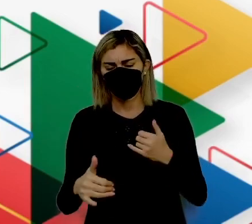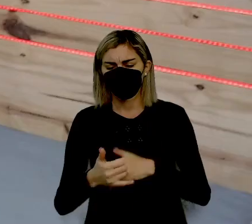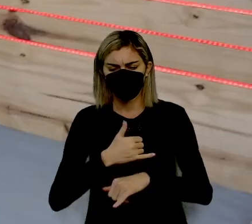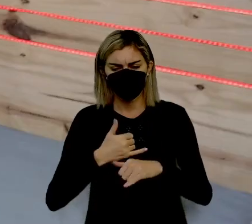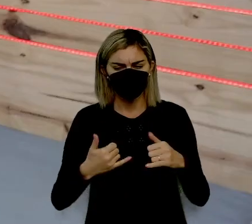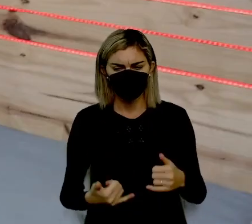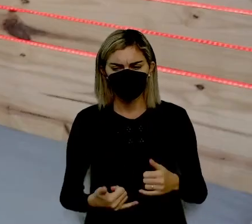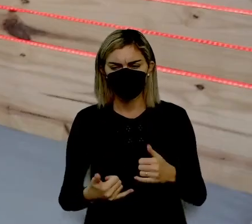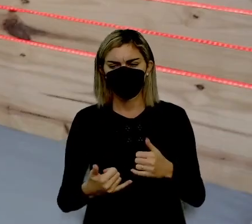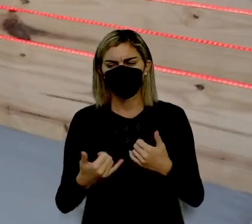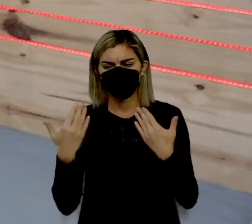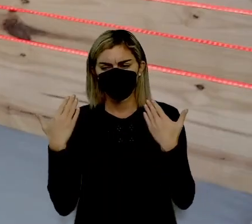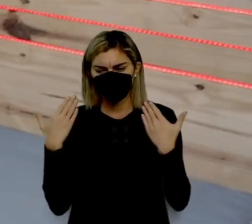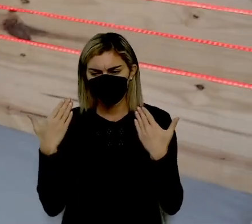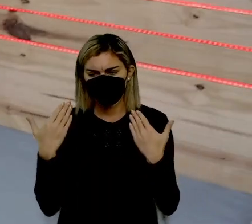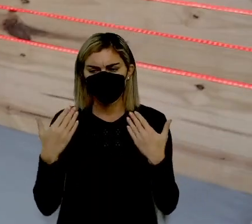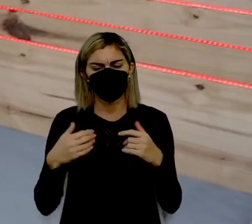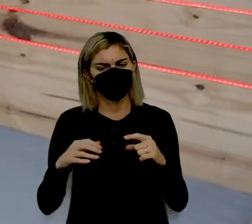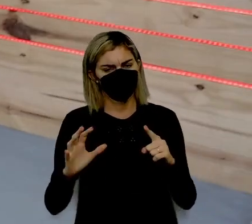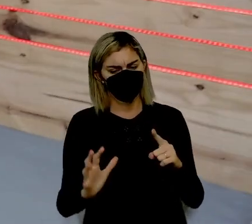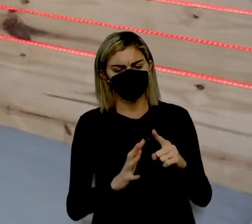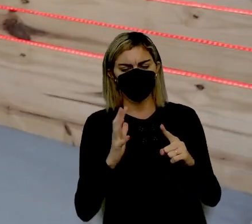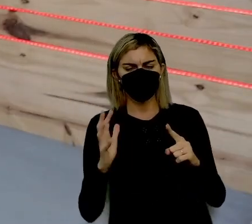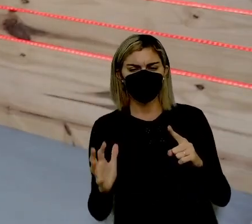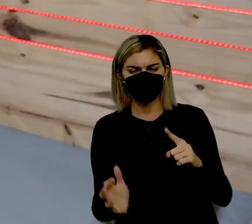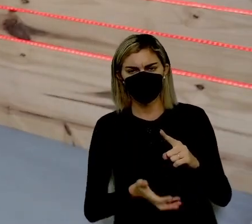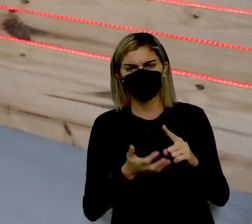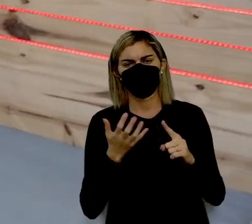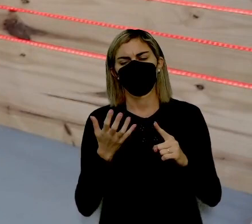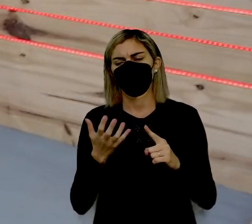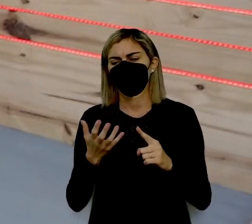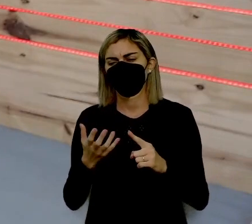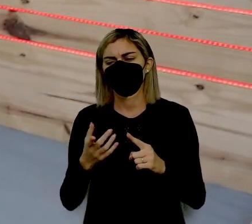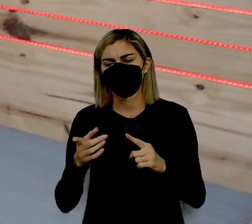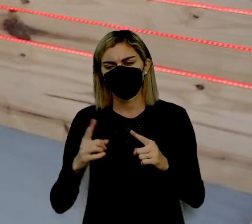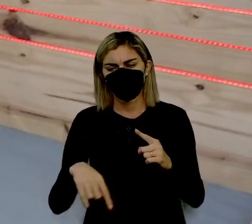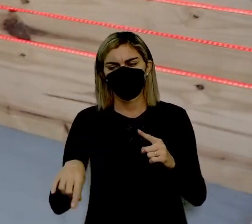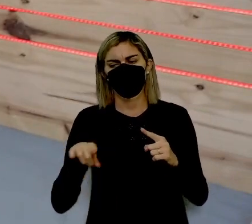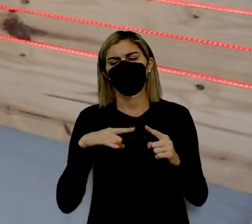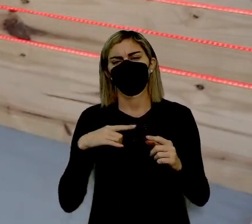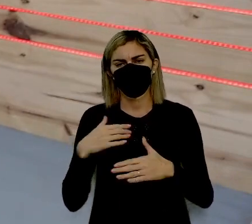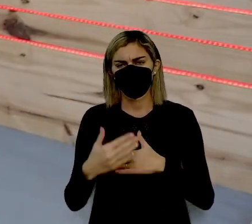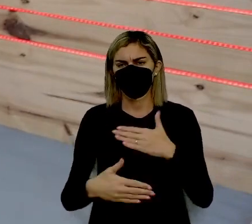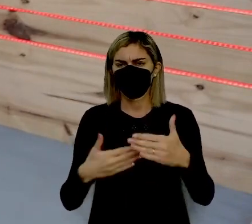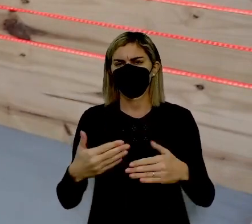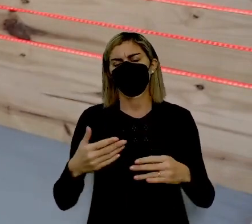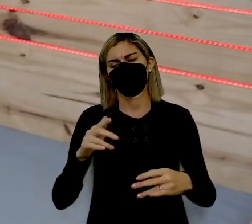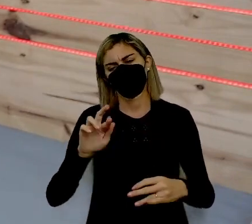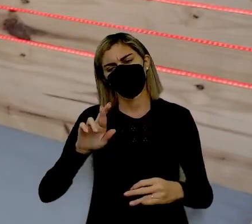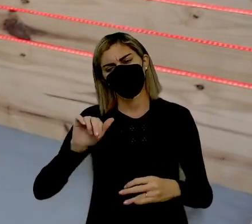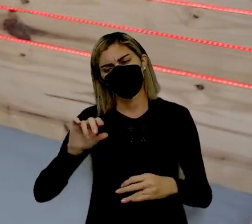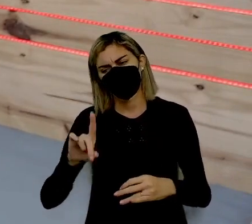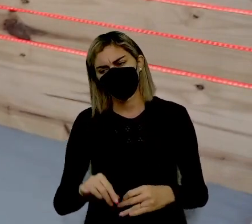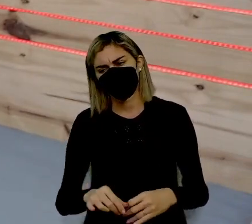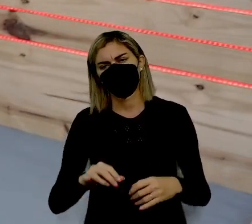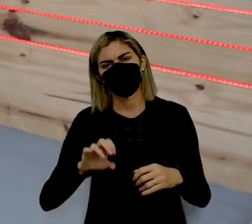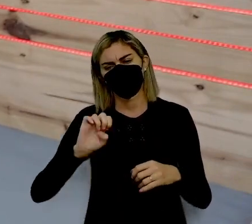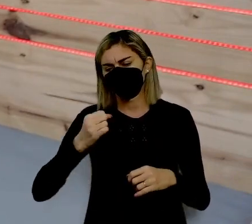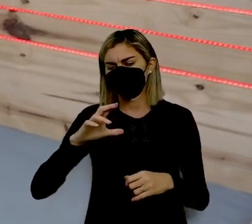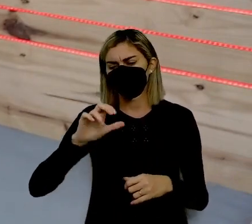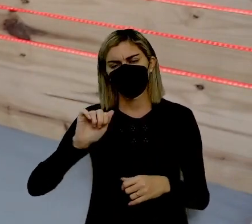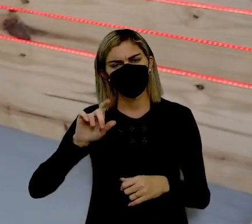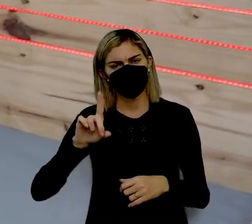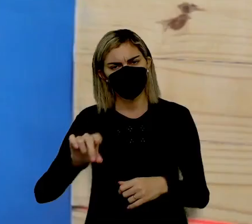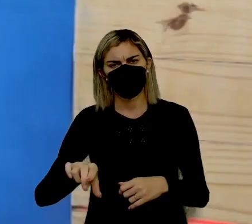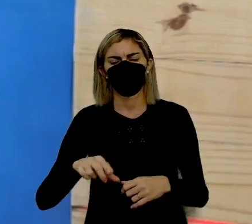eletrizado, ele influencia o meio ao seu redor, gerando uma grandeza escalar